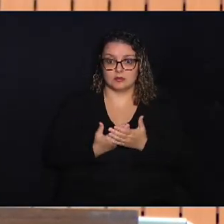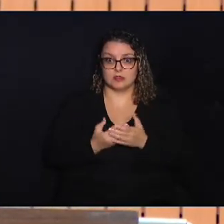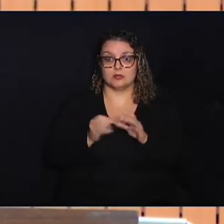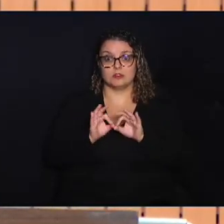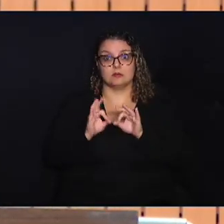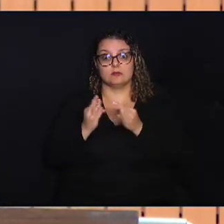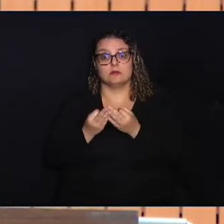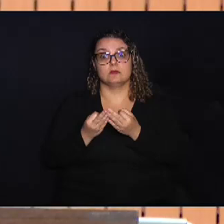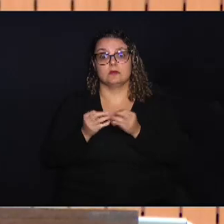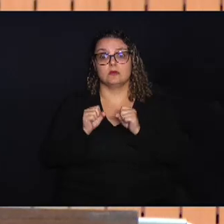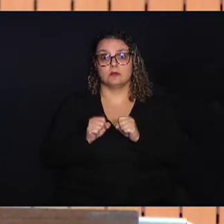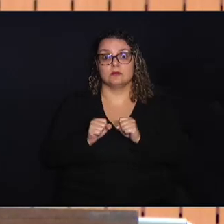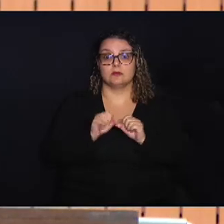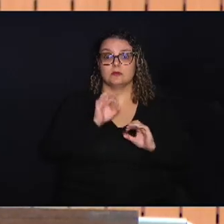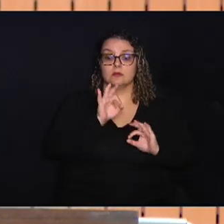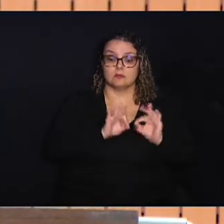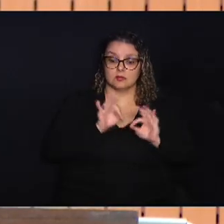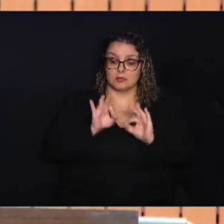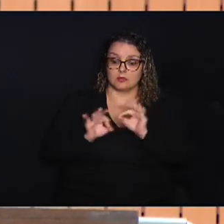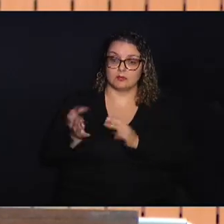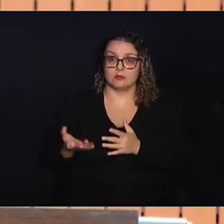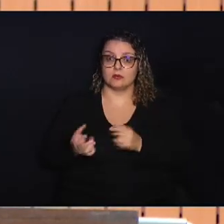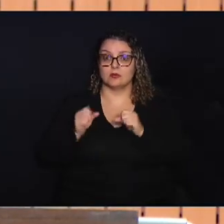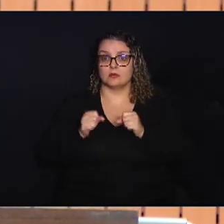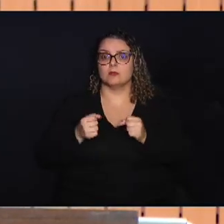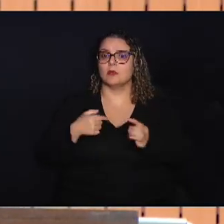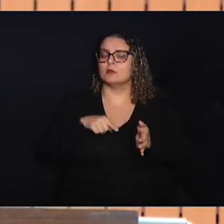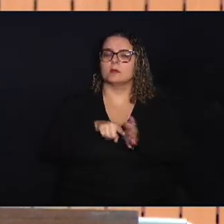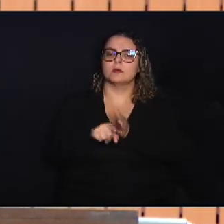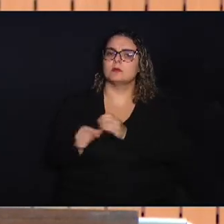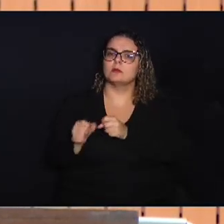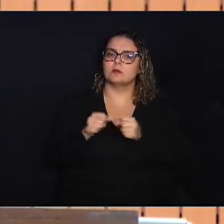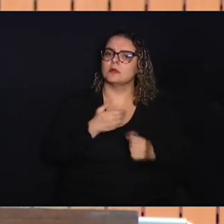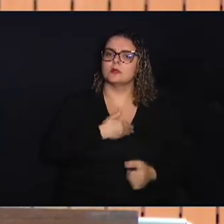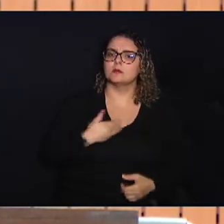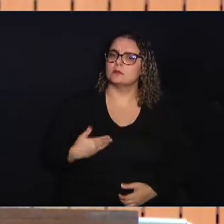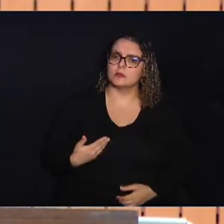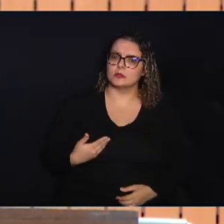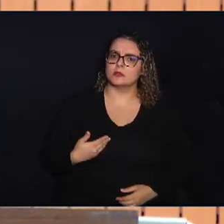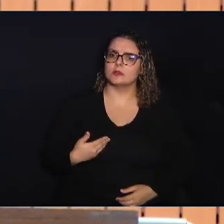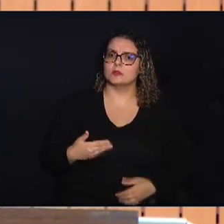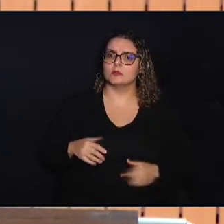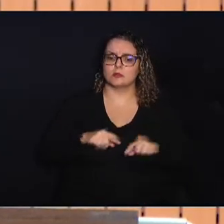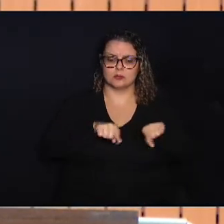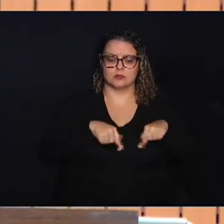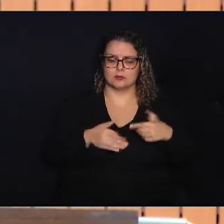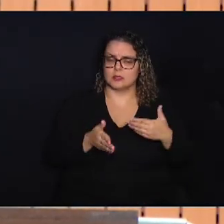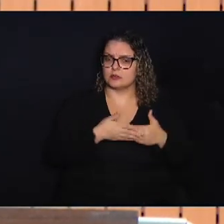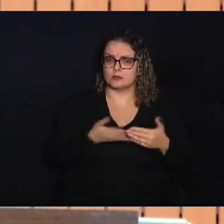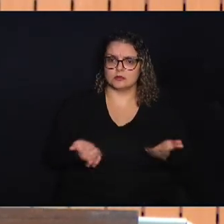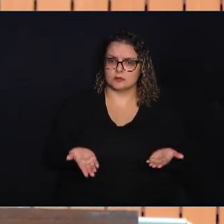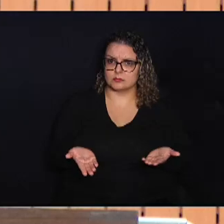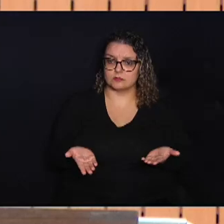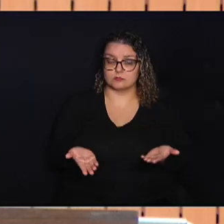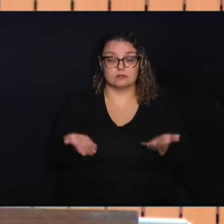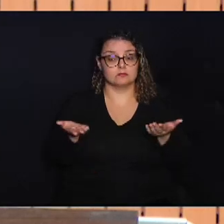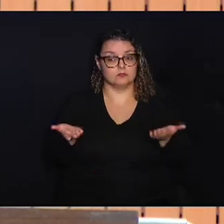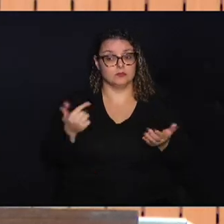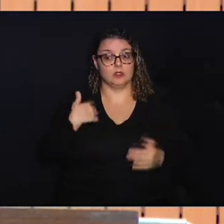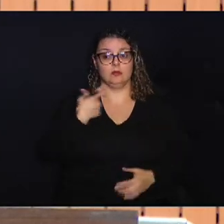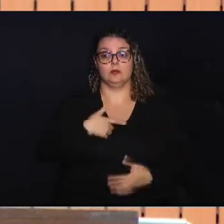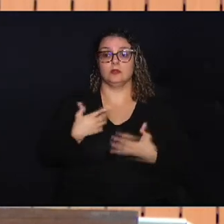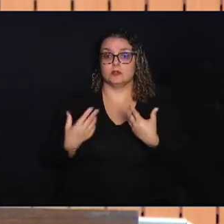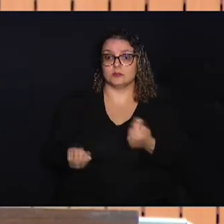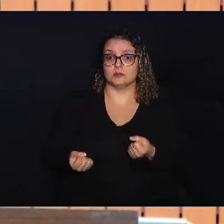famílias, possam se organizar para poder questionar o poder público sobre esse fechamento. Então, a gente tem recebido